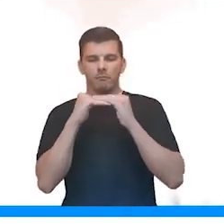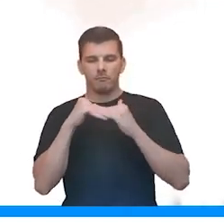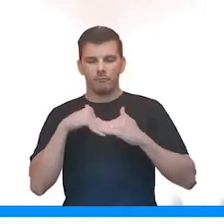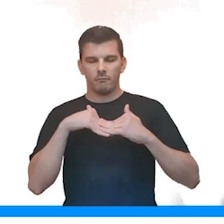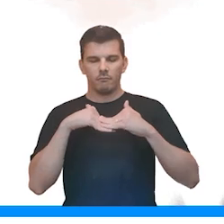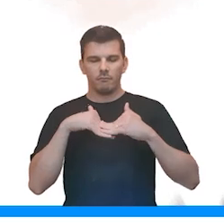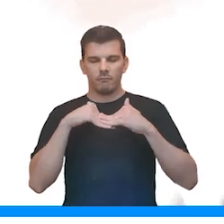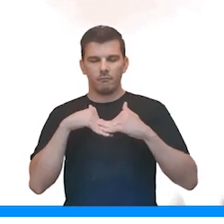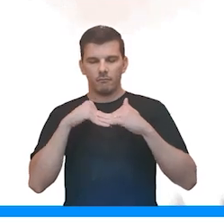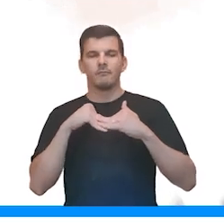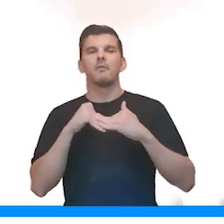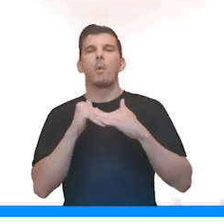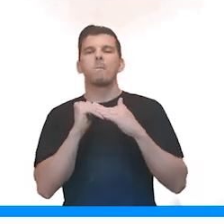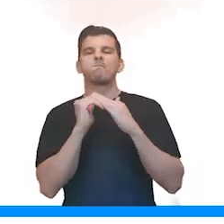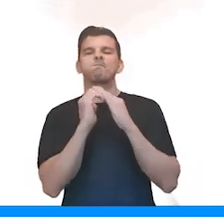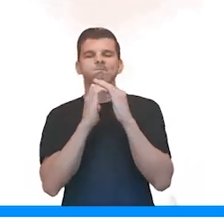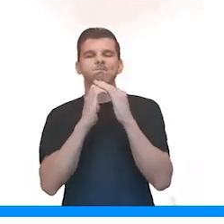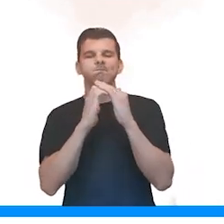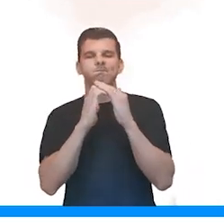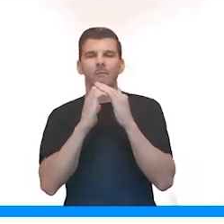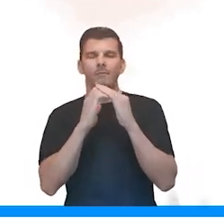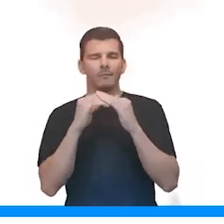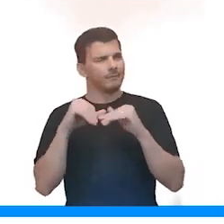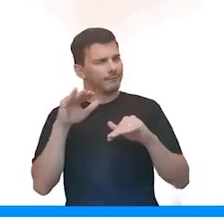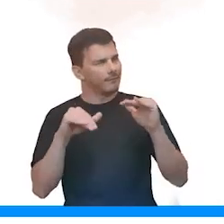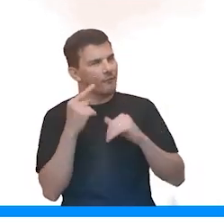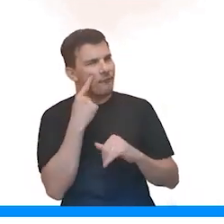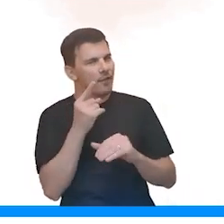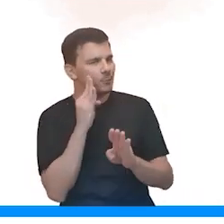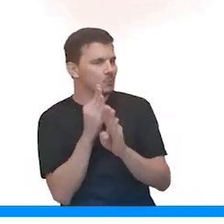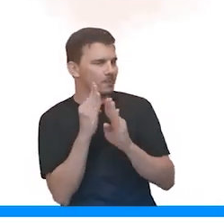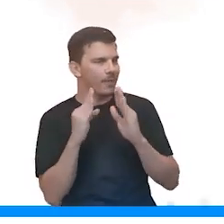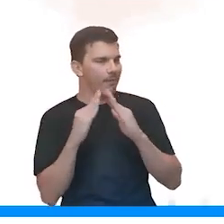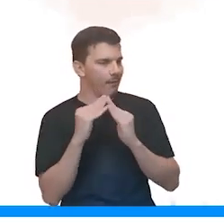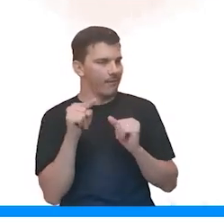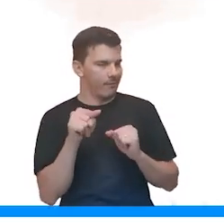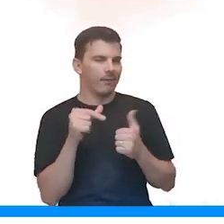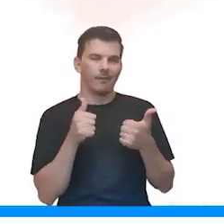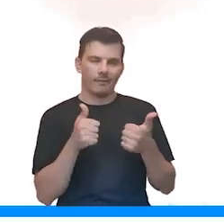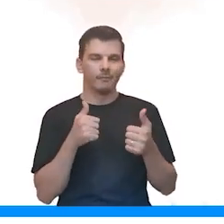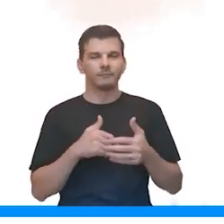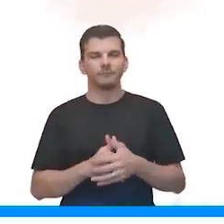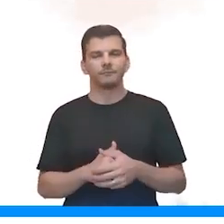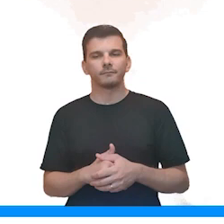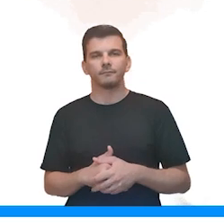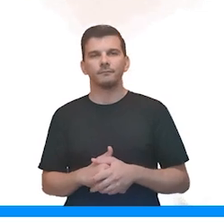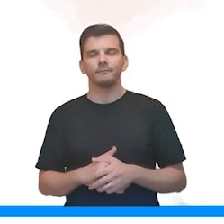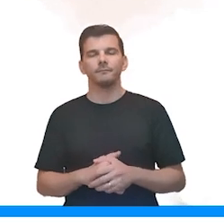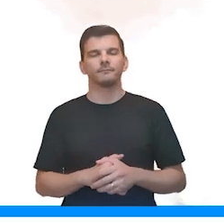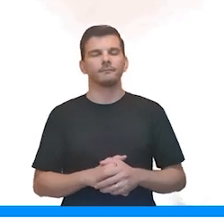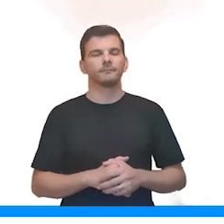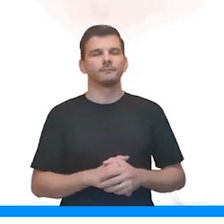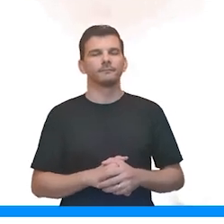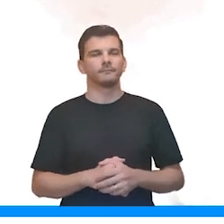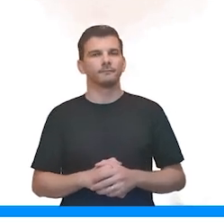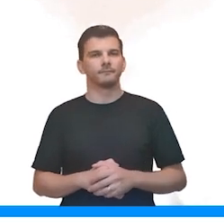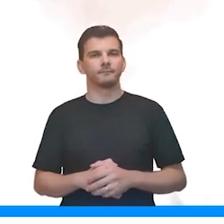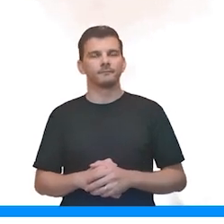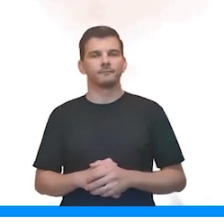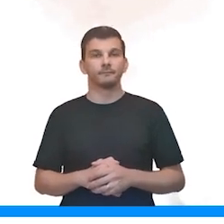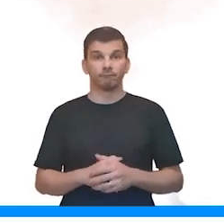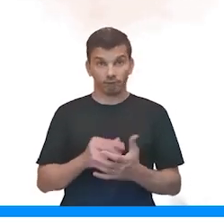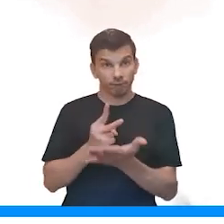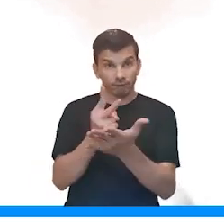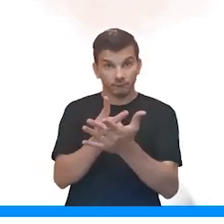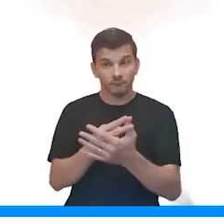volume, ó, diminui. Quando eu aqueço, o volume, ó, aumenta, tá bom? Lembre-se disso.